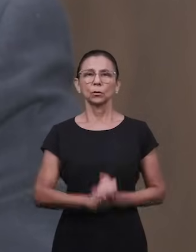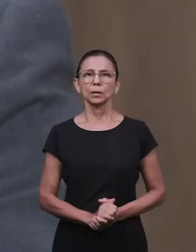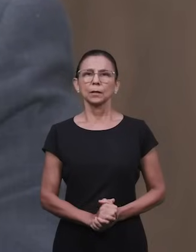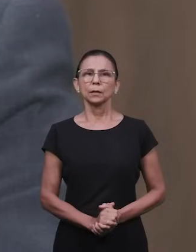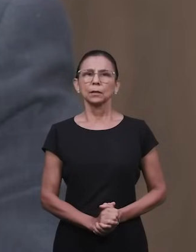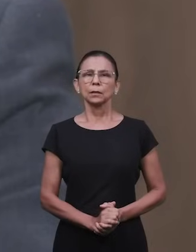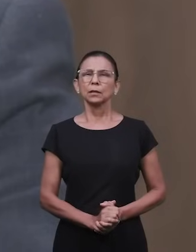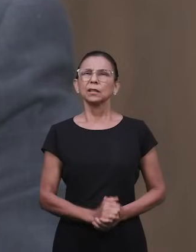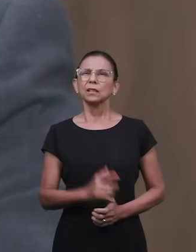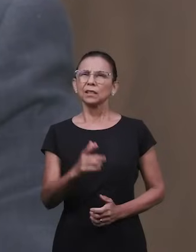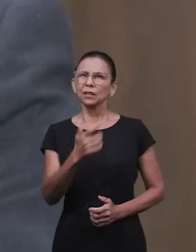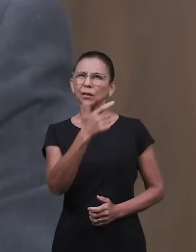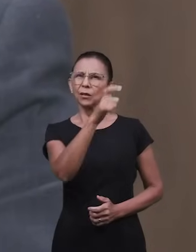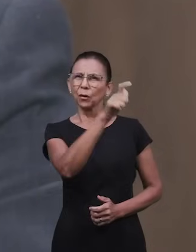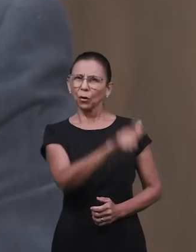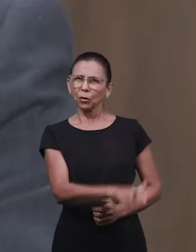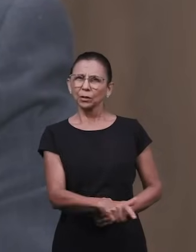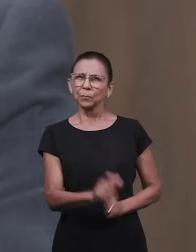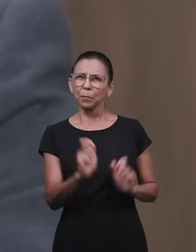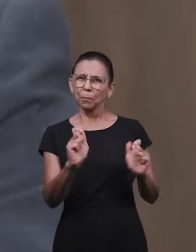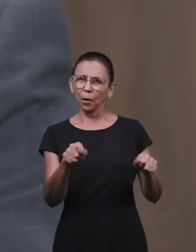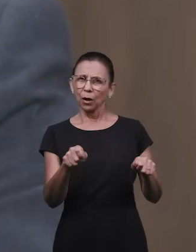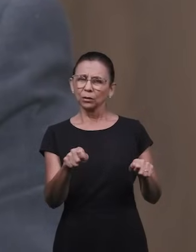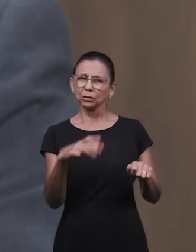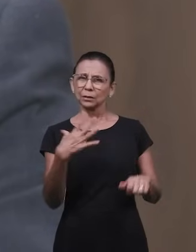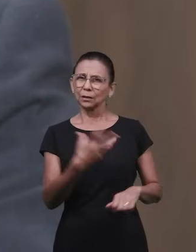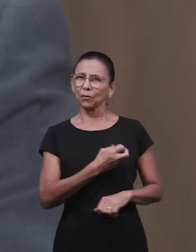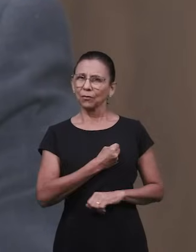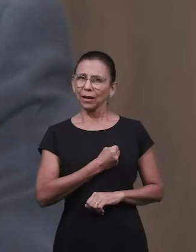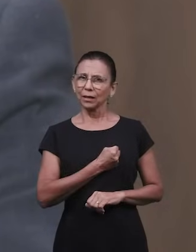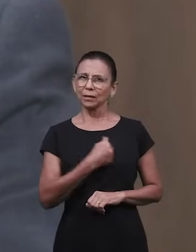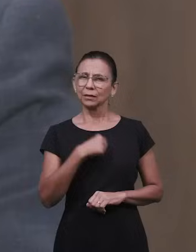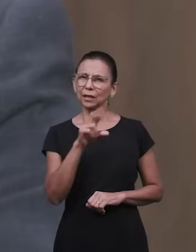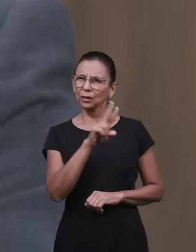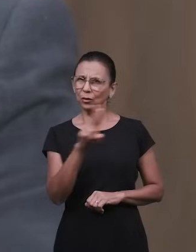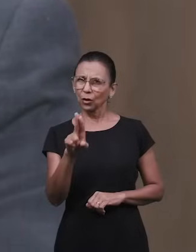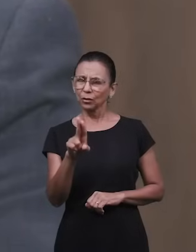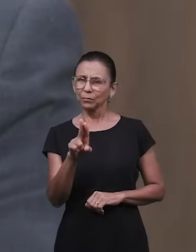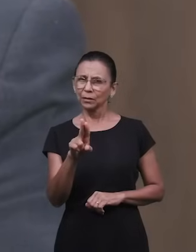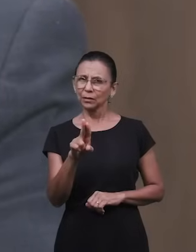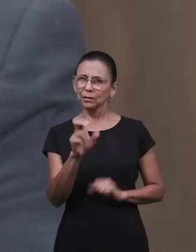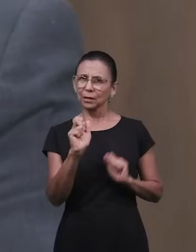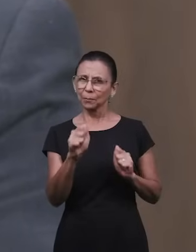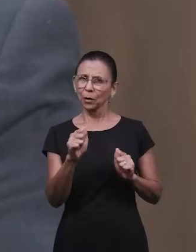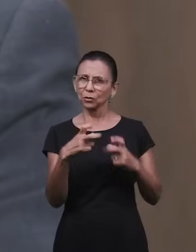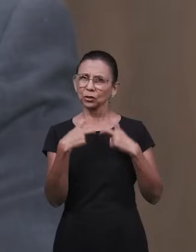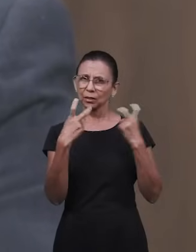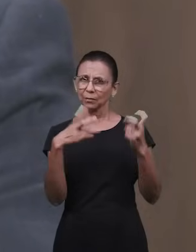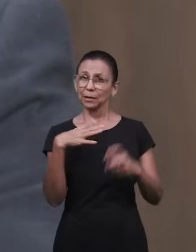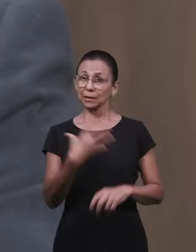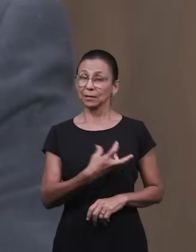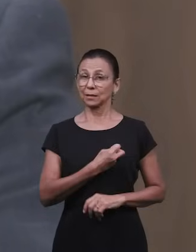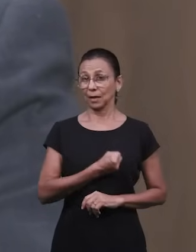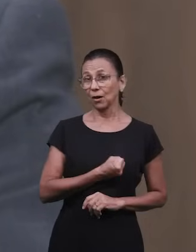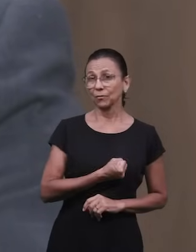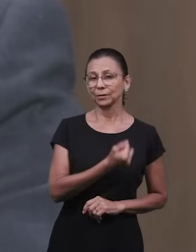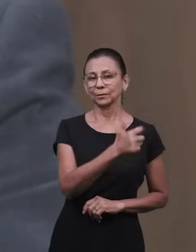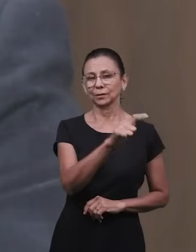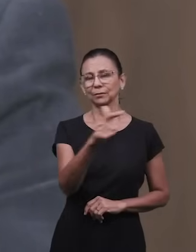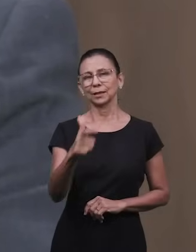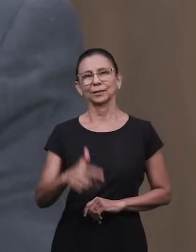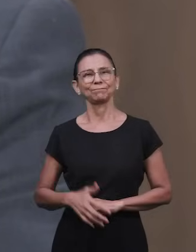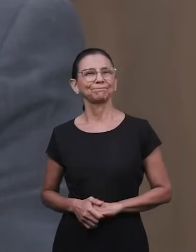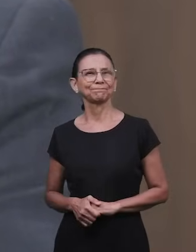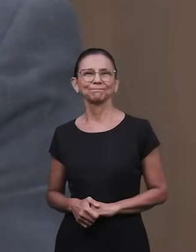há salvação, porque também debaixo do céu nenhum outro nome há, dado entre os homens, pelo qual devamos